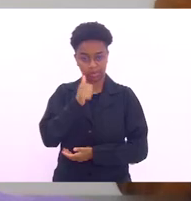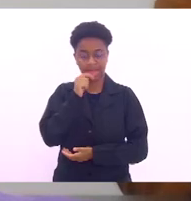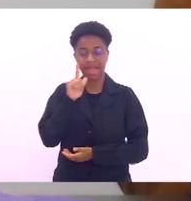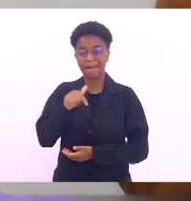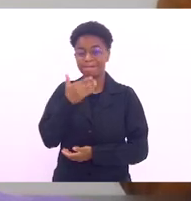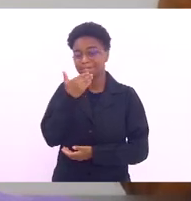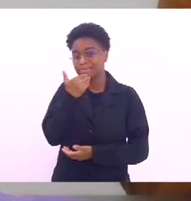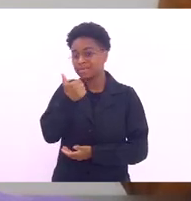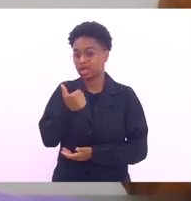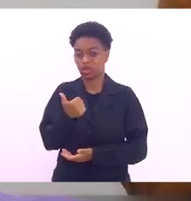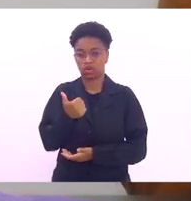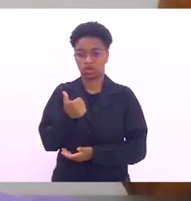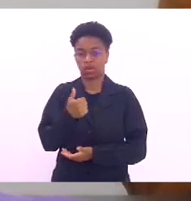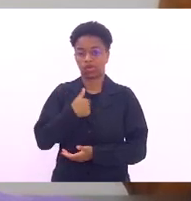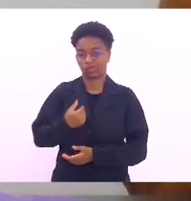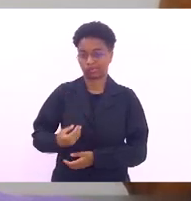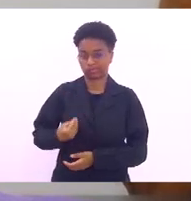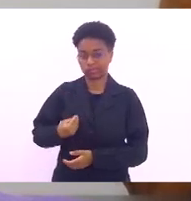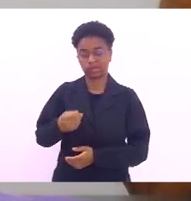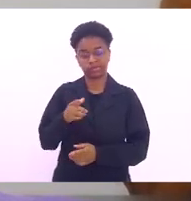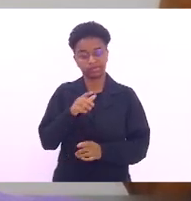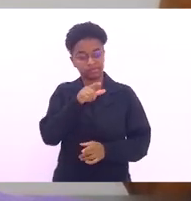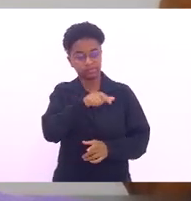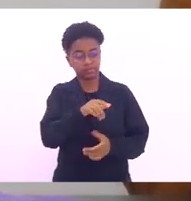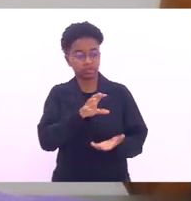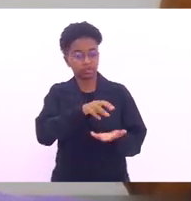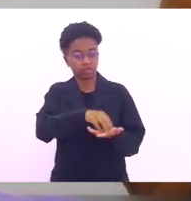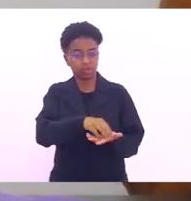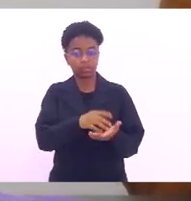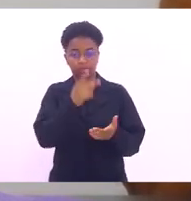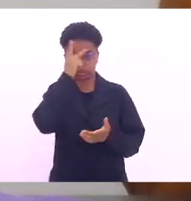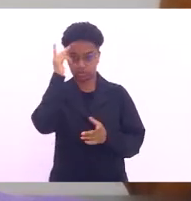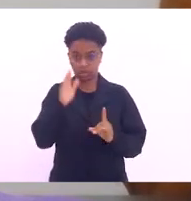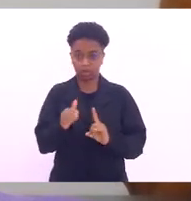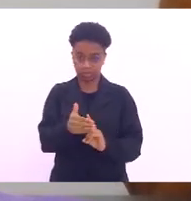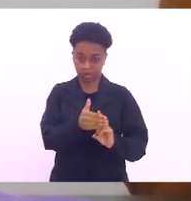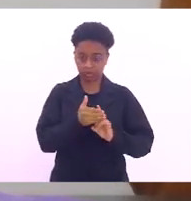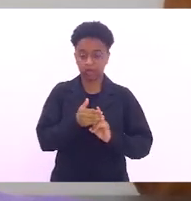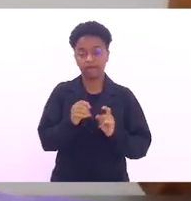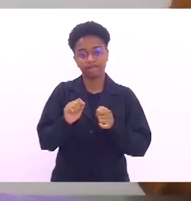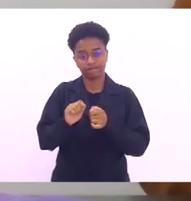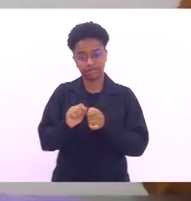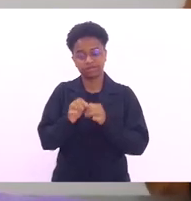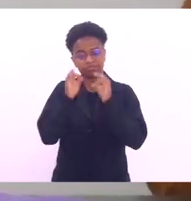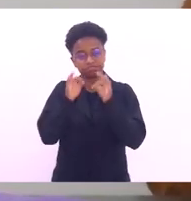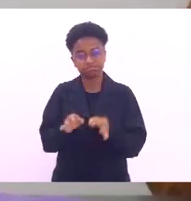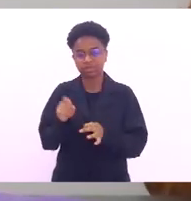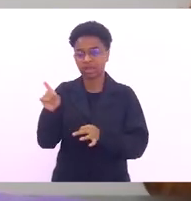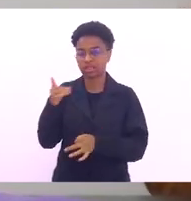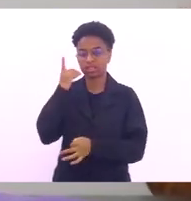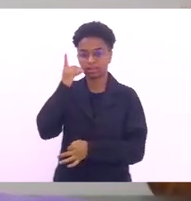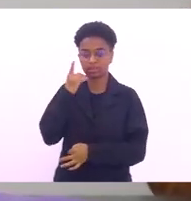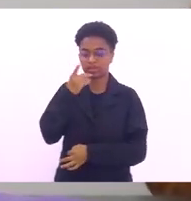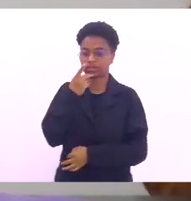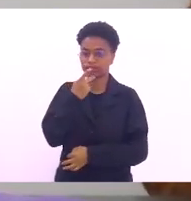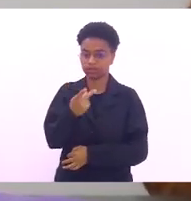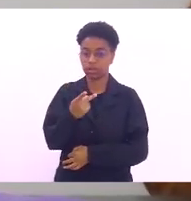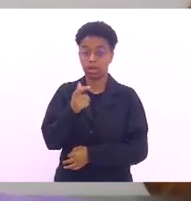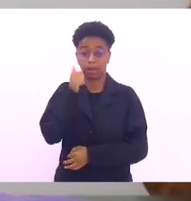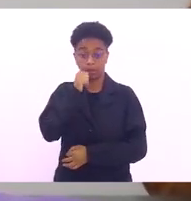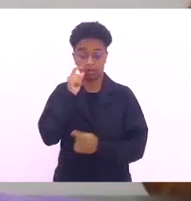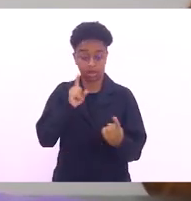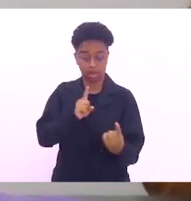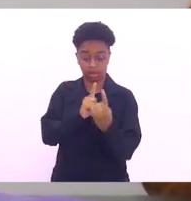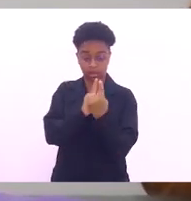já passei como que eu fui acolhida lá eles fizeram exatamente o que a deputada na rua aqui eu fui atendida por uma mulher